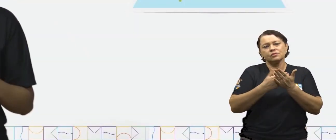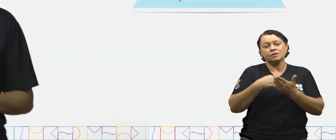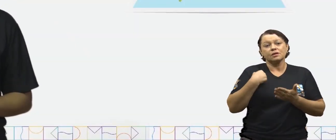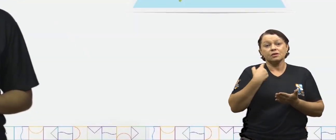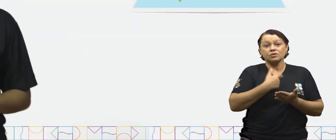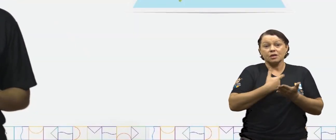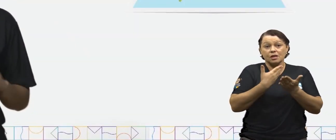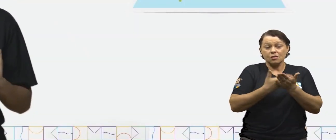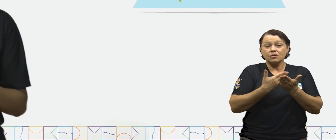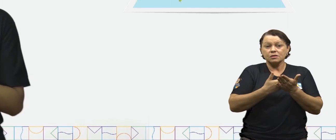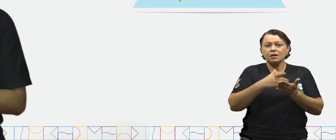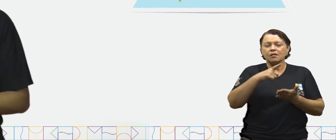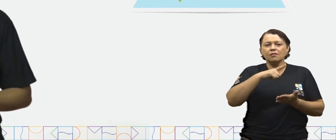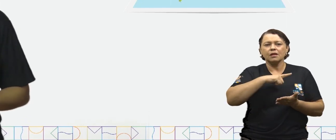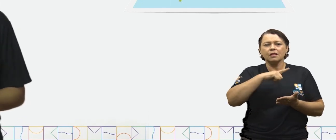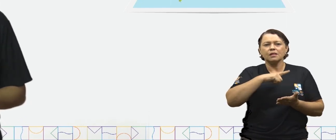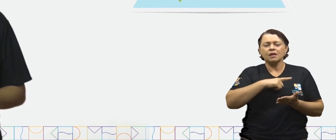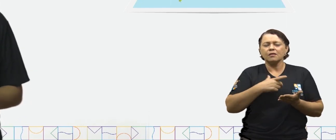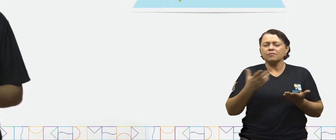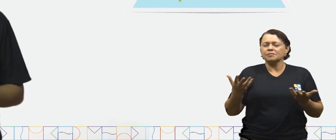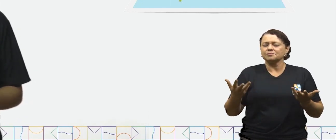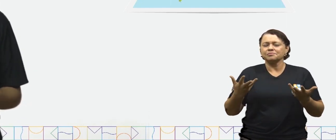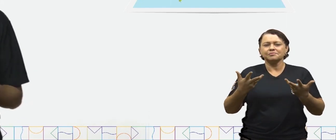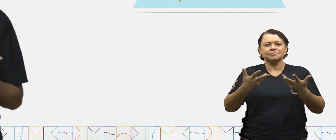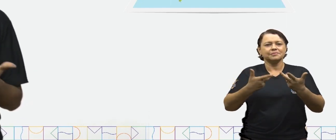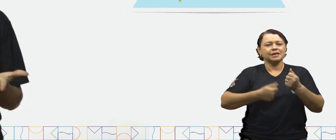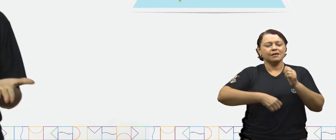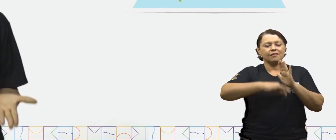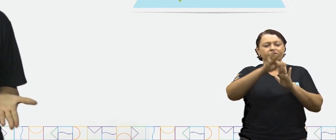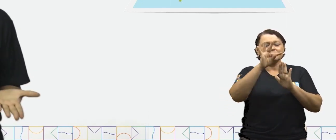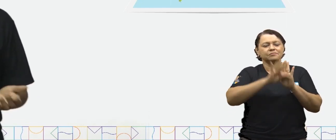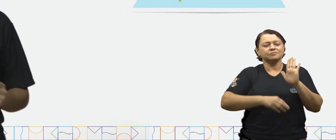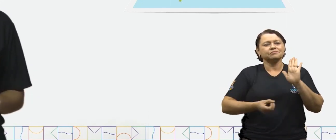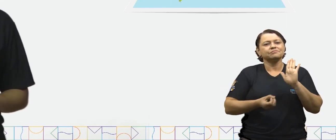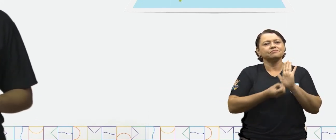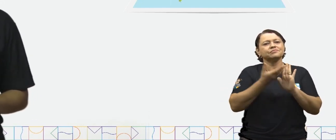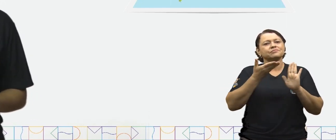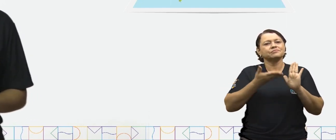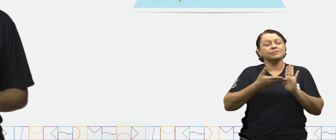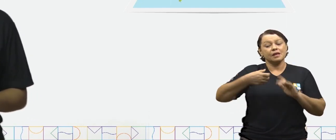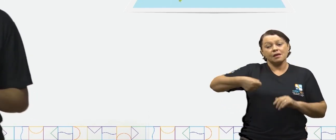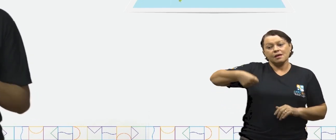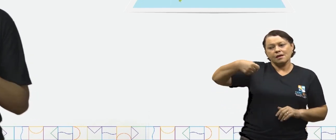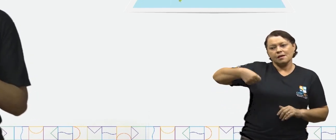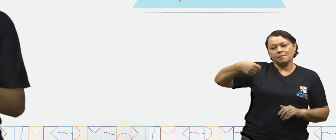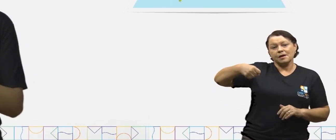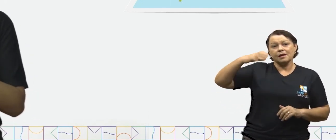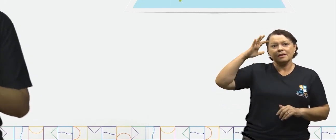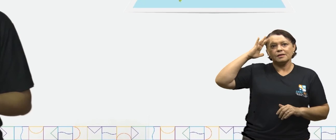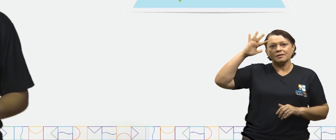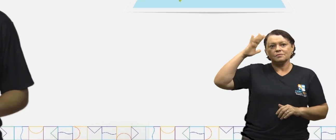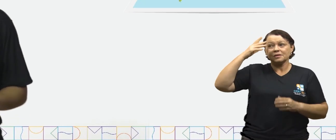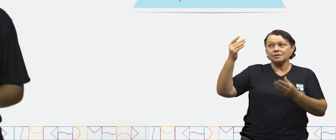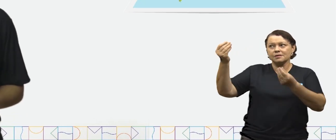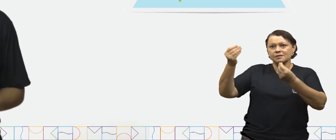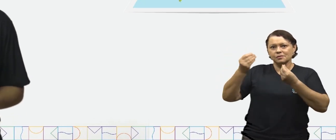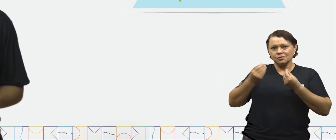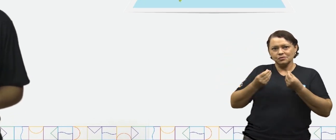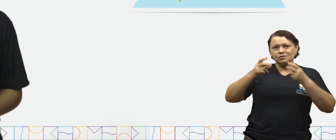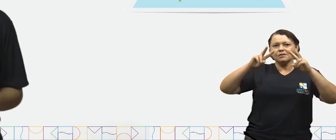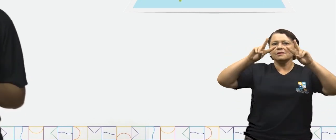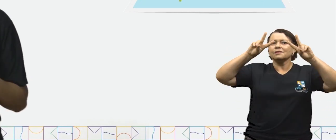Querido estudante, nossa aula teve como resultado uma belíssima produção textual. Nossa maleta